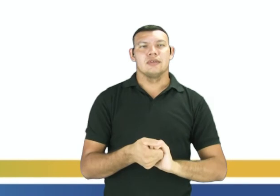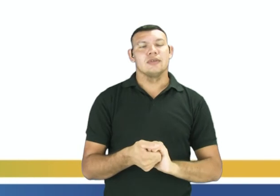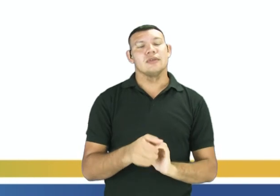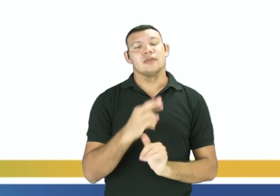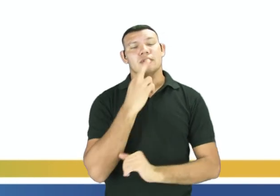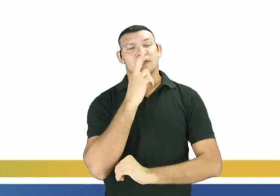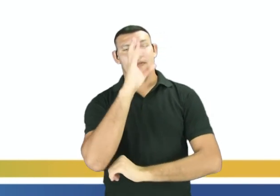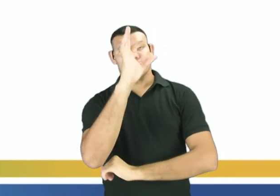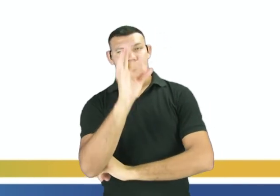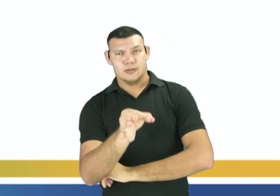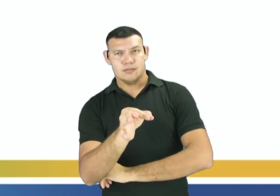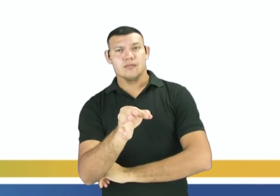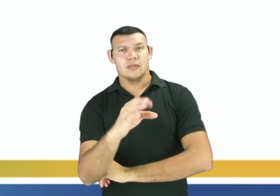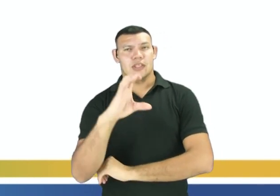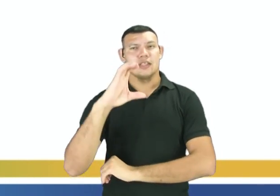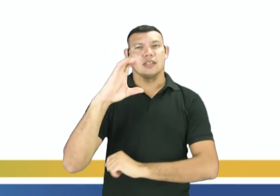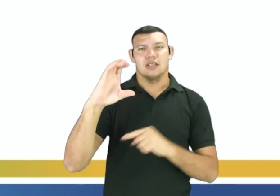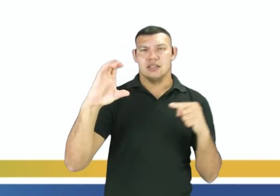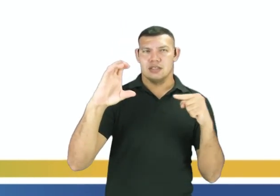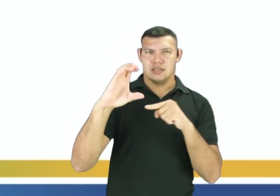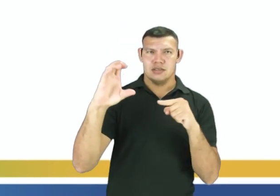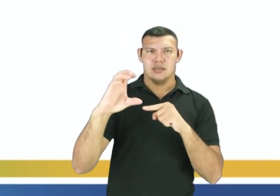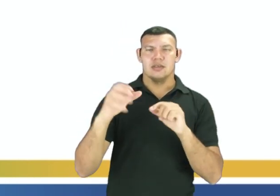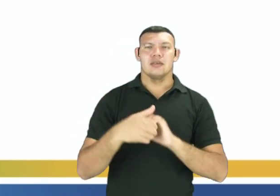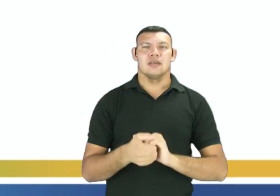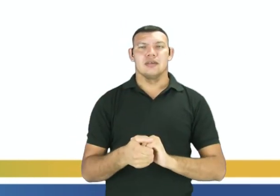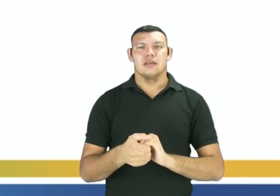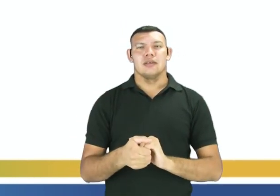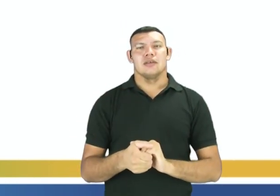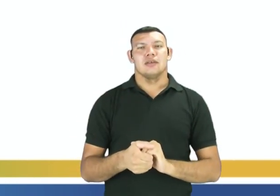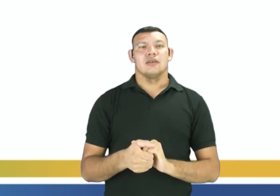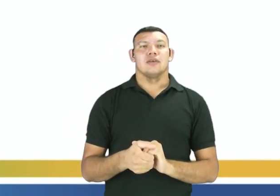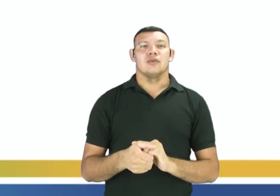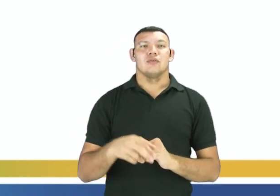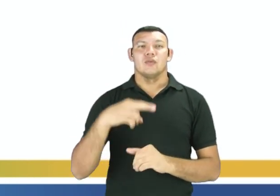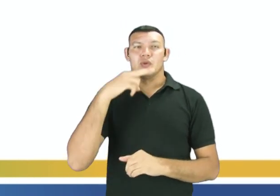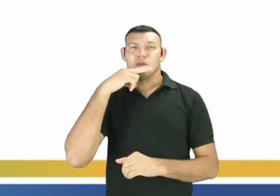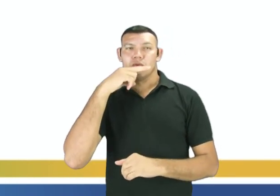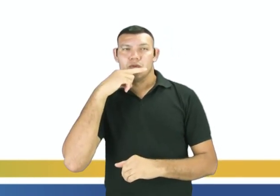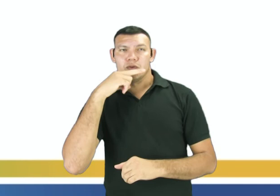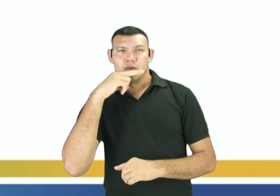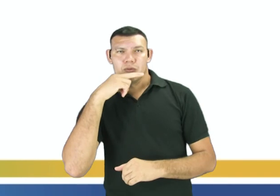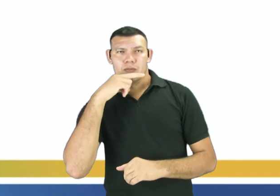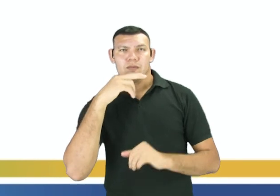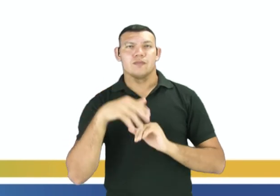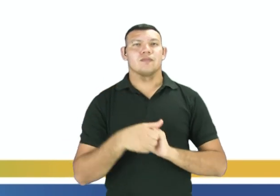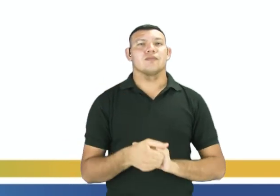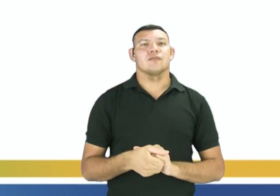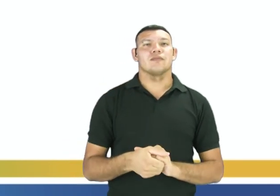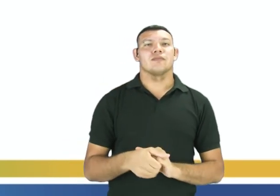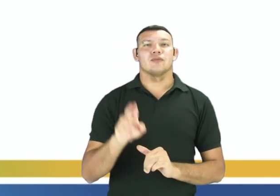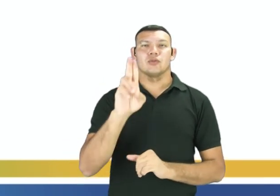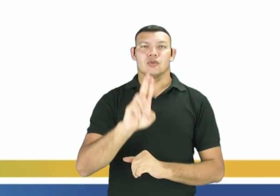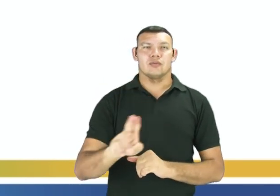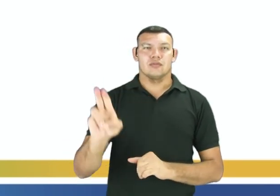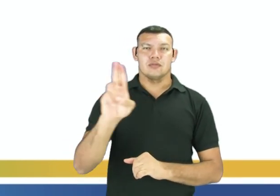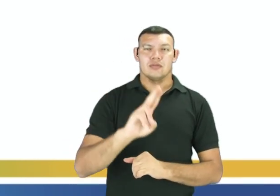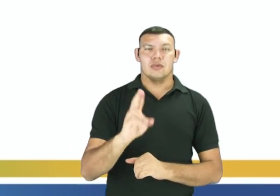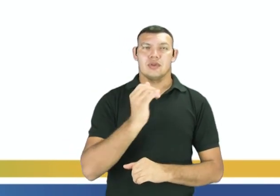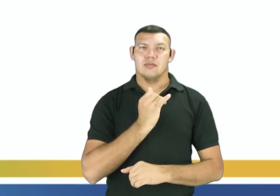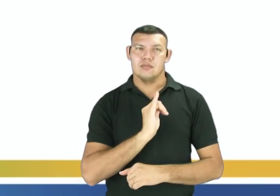C, palha de cana e o etanol são usados como fontes de energia.